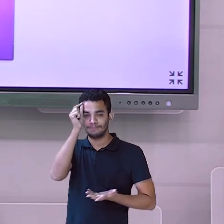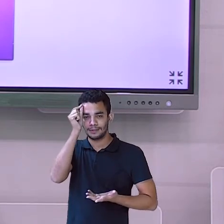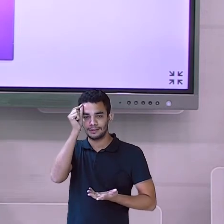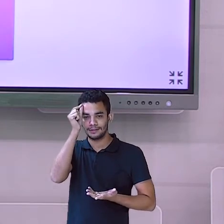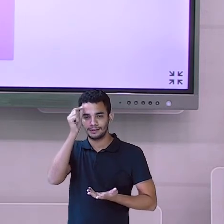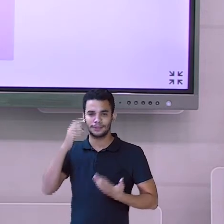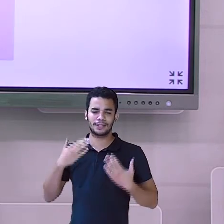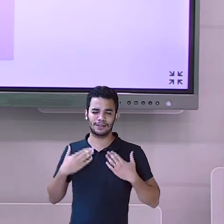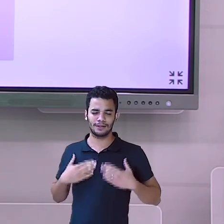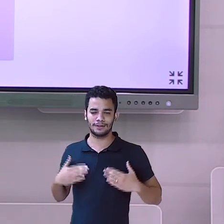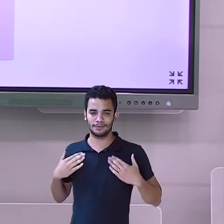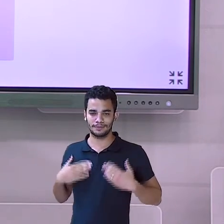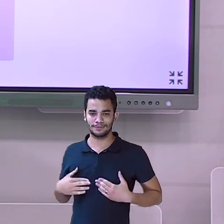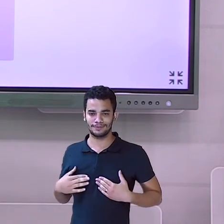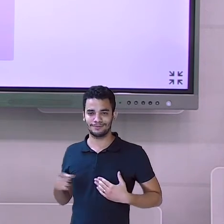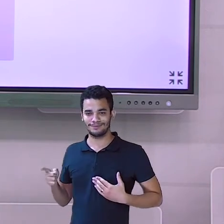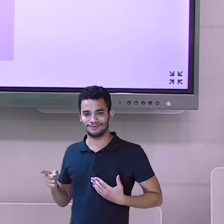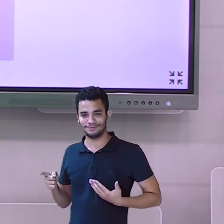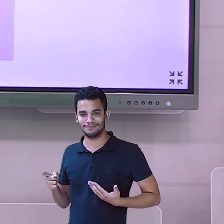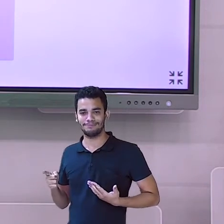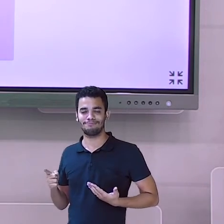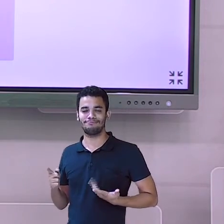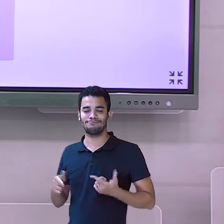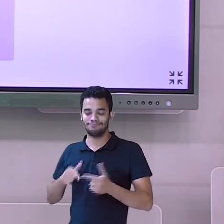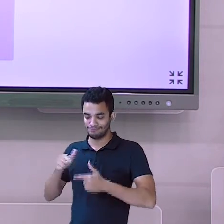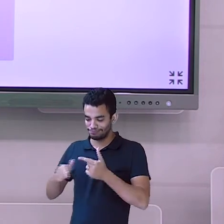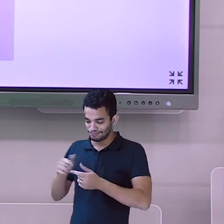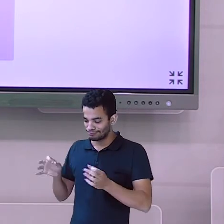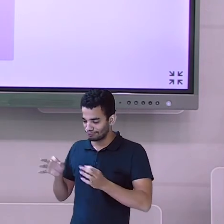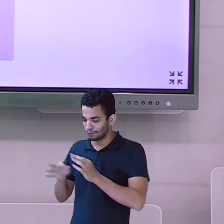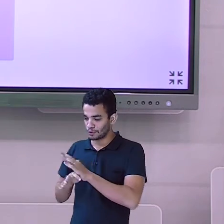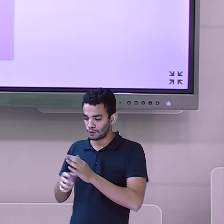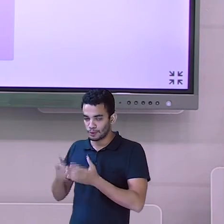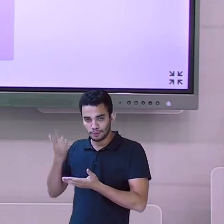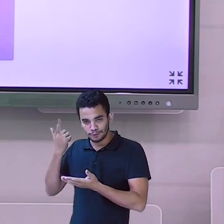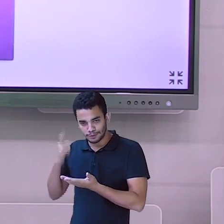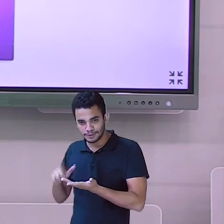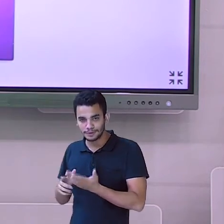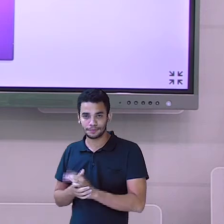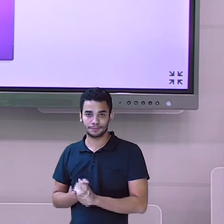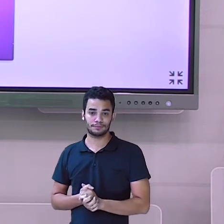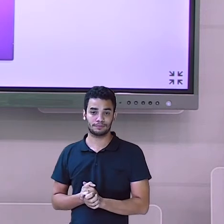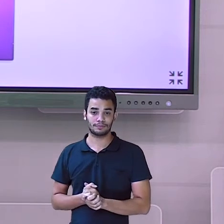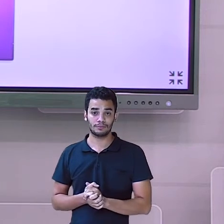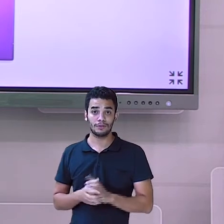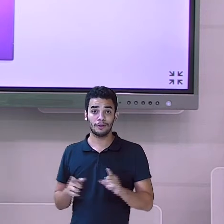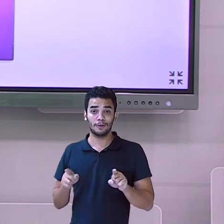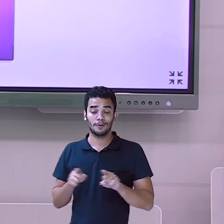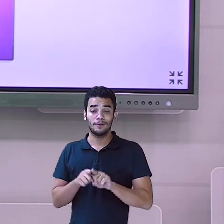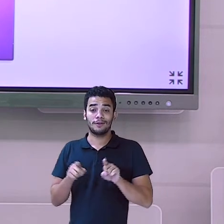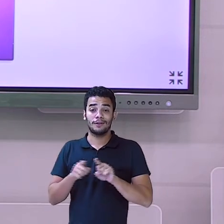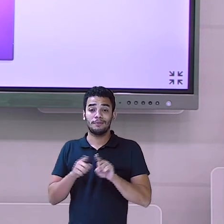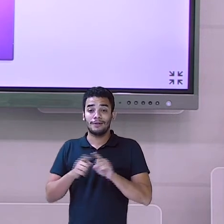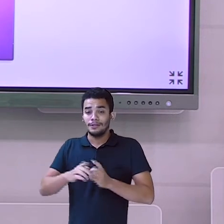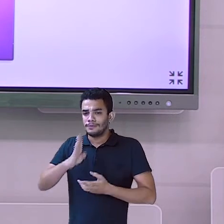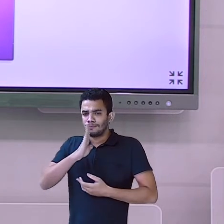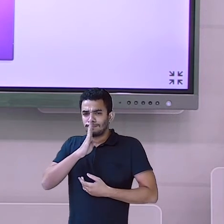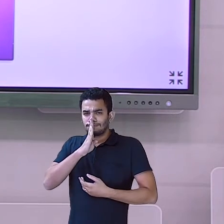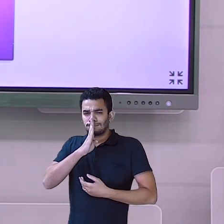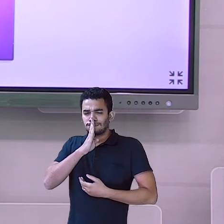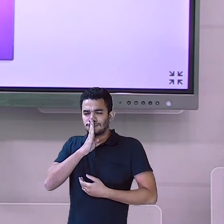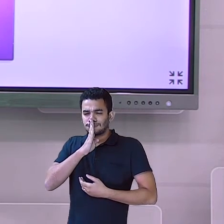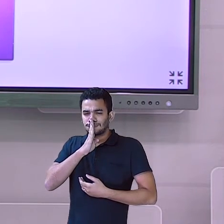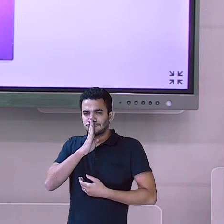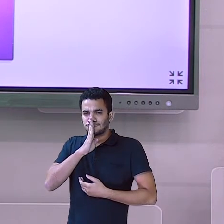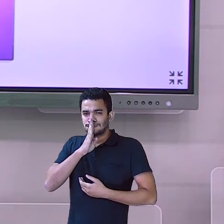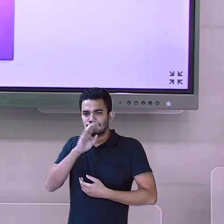Ufa, terminamos o trabalho em tempo hábil, interjeição de alívio. E agora, essa sim é a interjeição final, interjeição